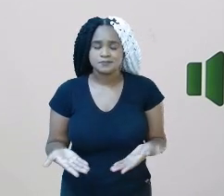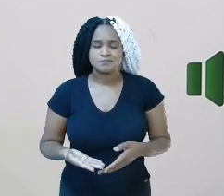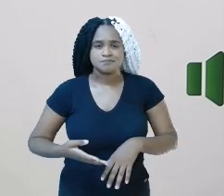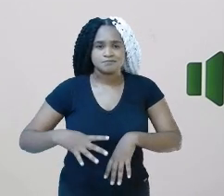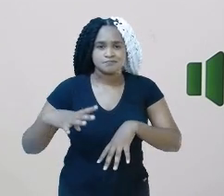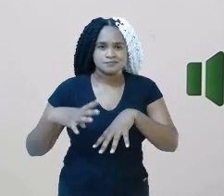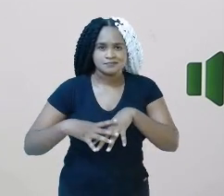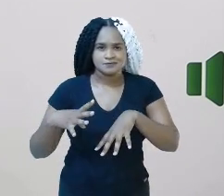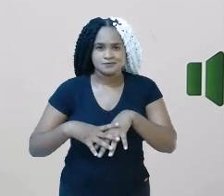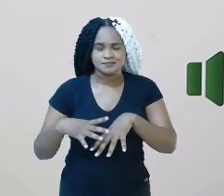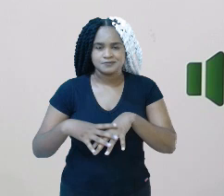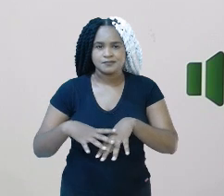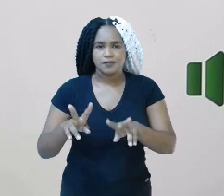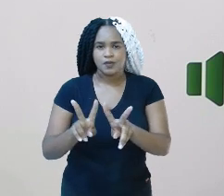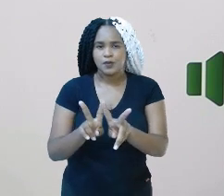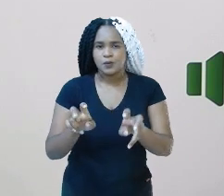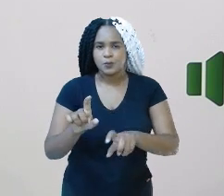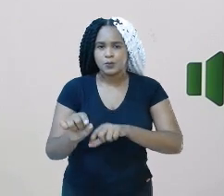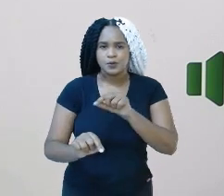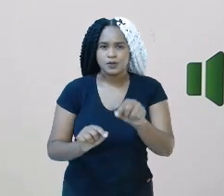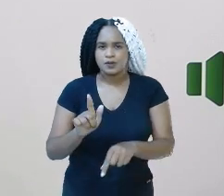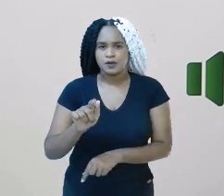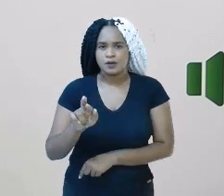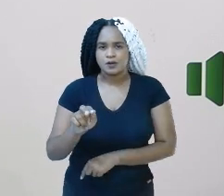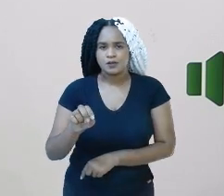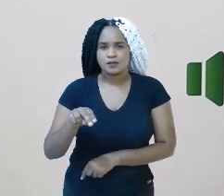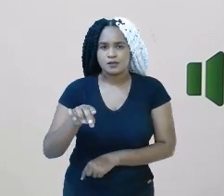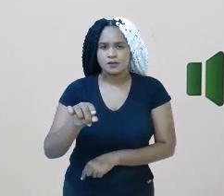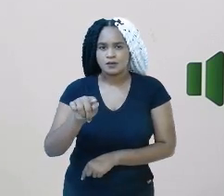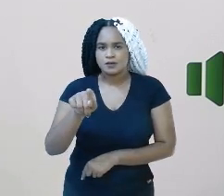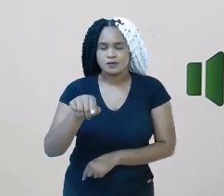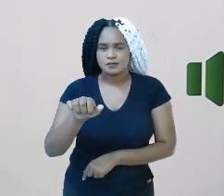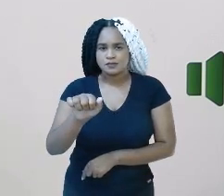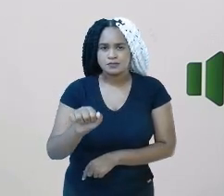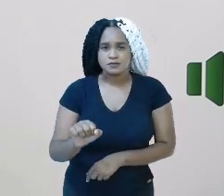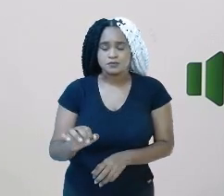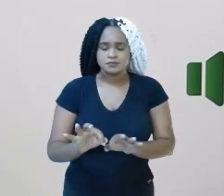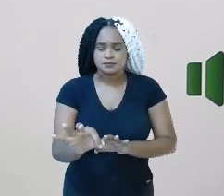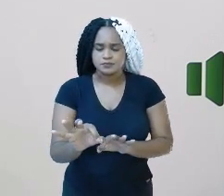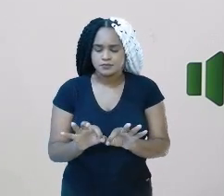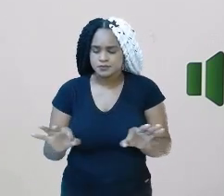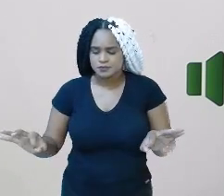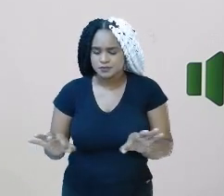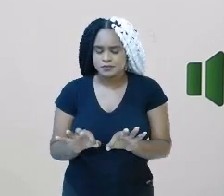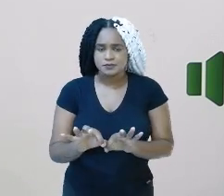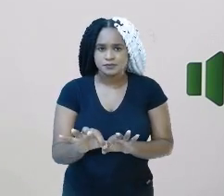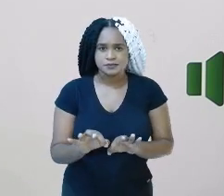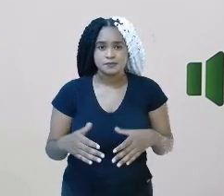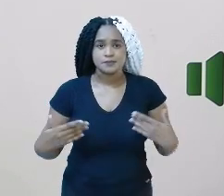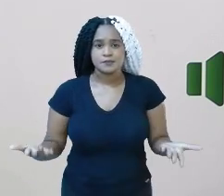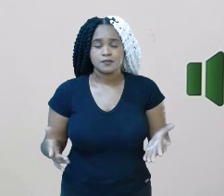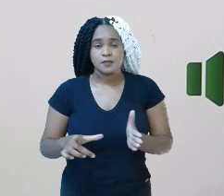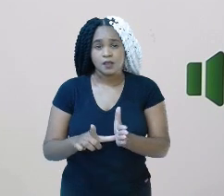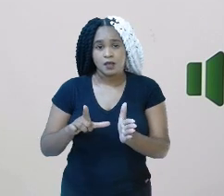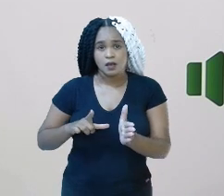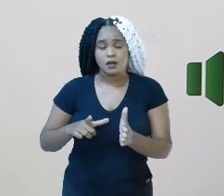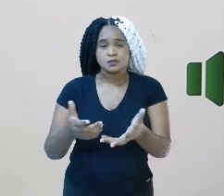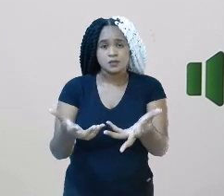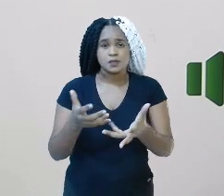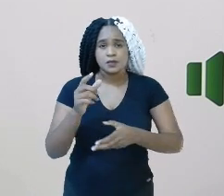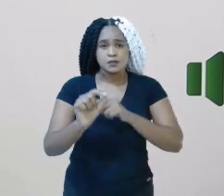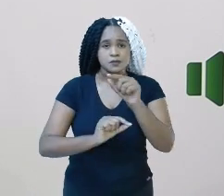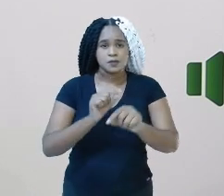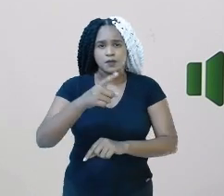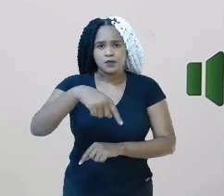sobre grandezas e medidas. Isso mesmo! Antes da gente iniciar a nossa aula, eu quero que você